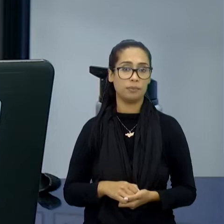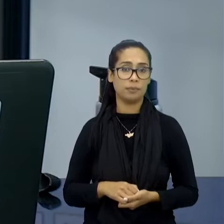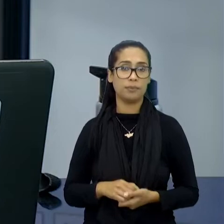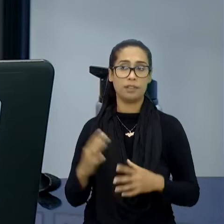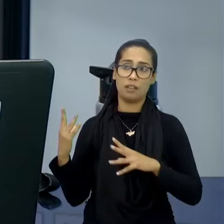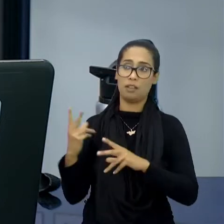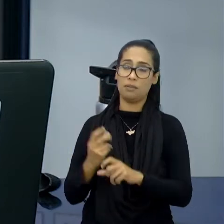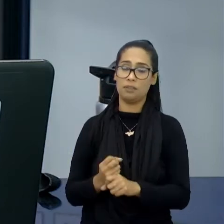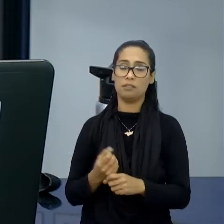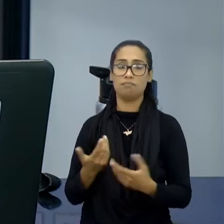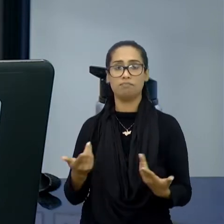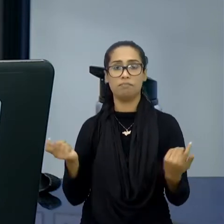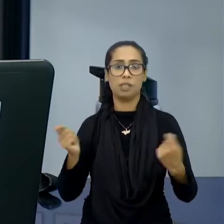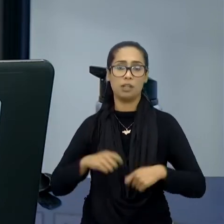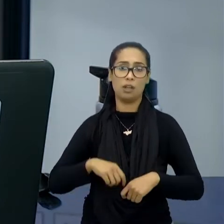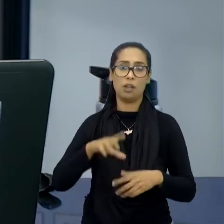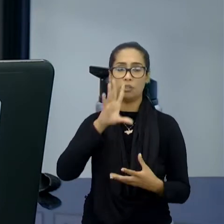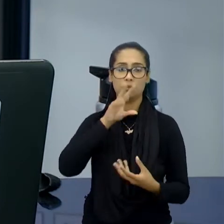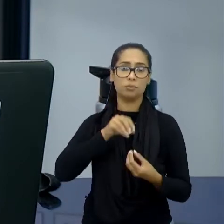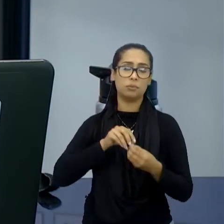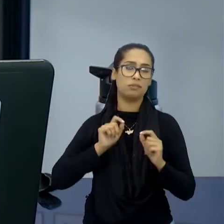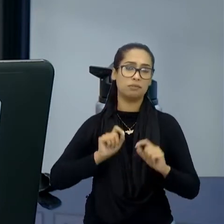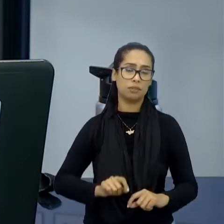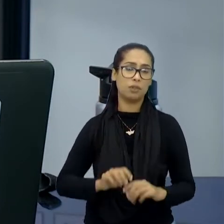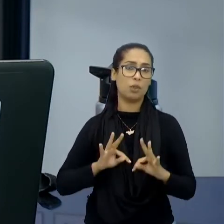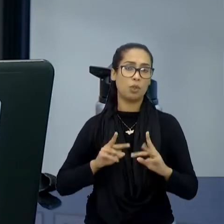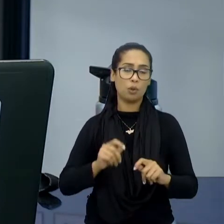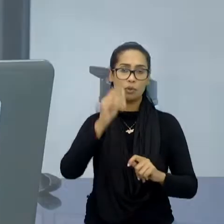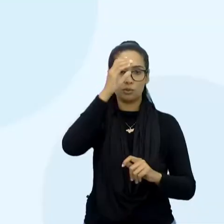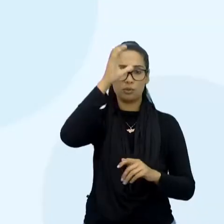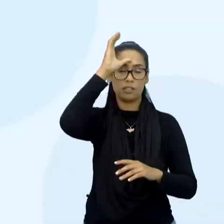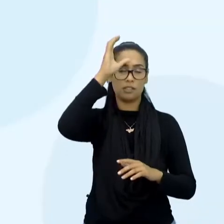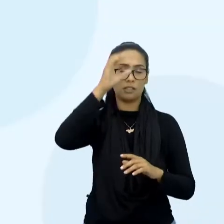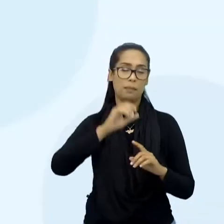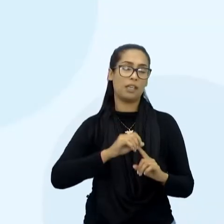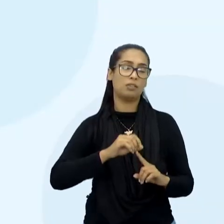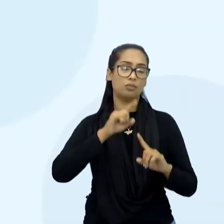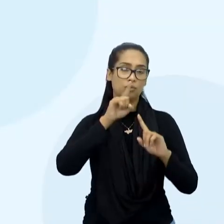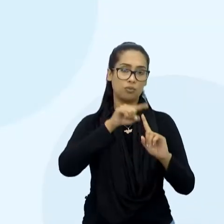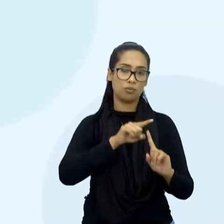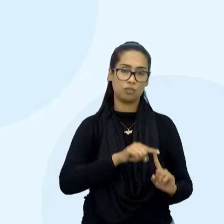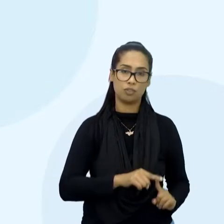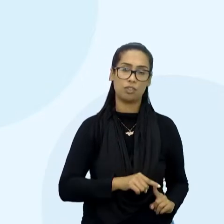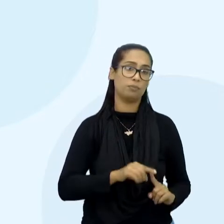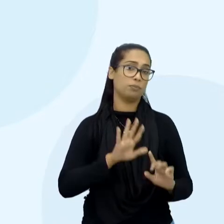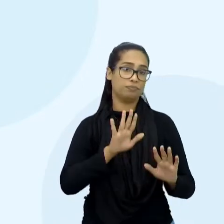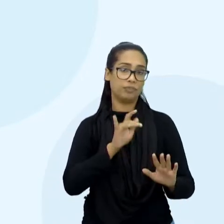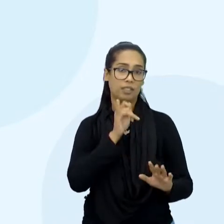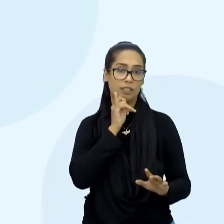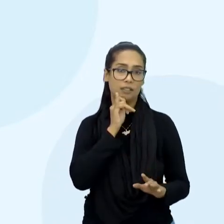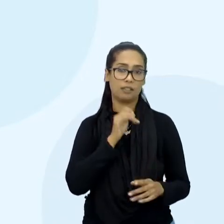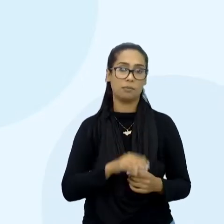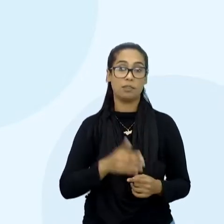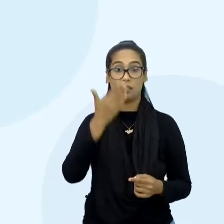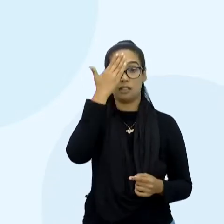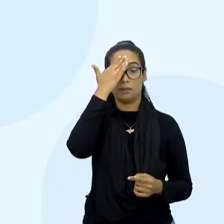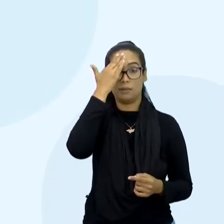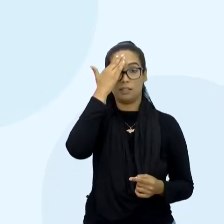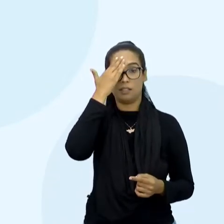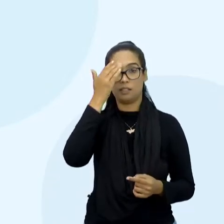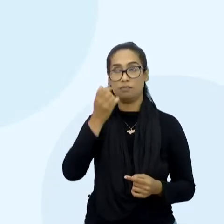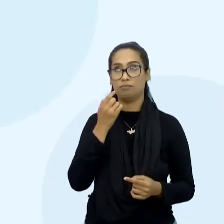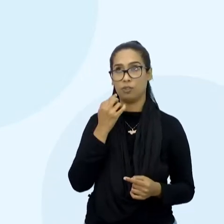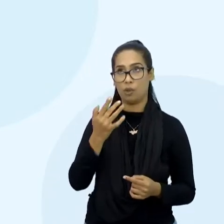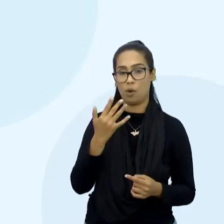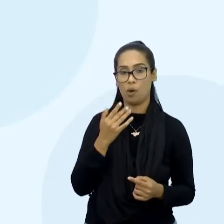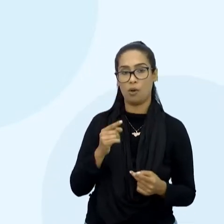pode dividir todos os tipos de conhecimento humano em saberes operativos e saberes contemplativos. Quando a